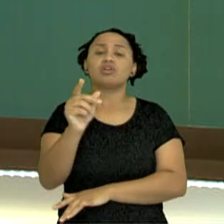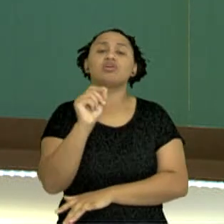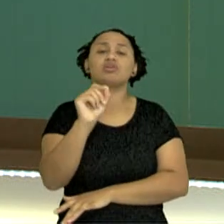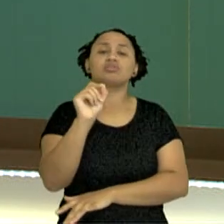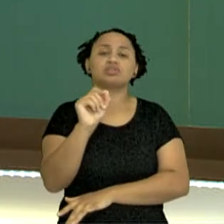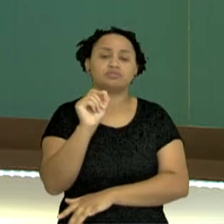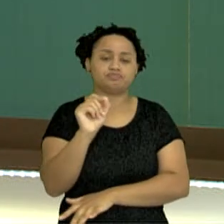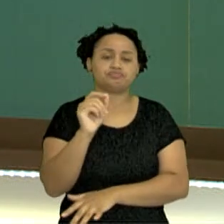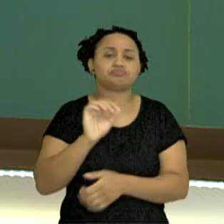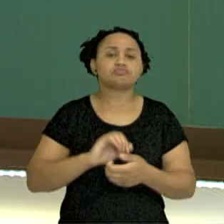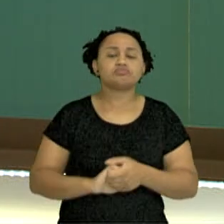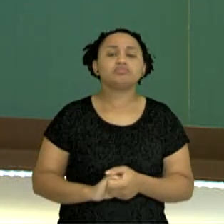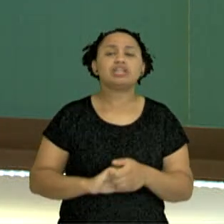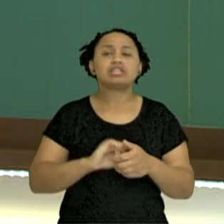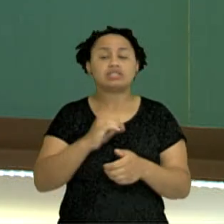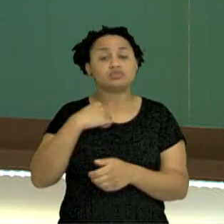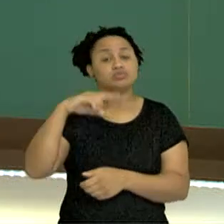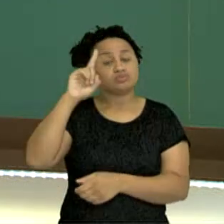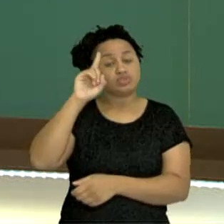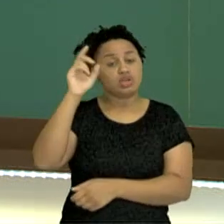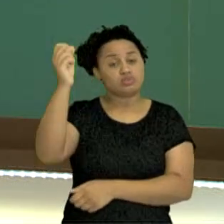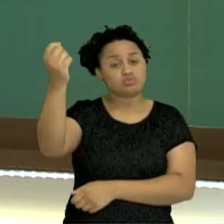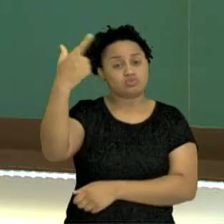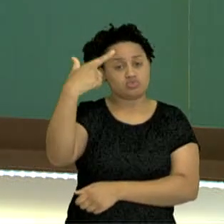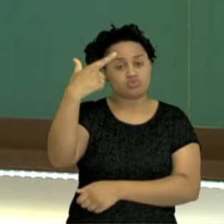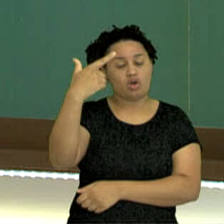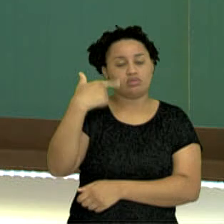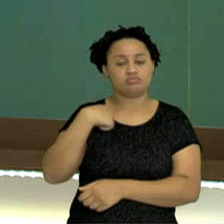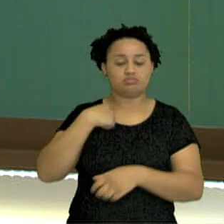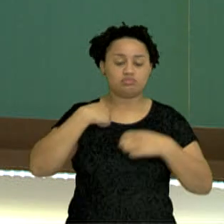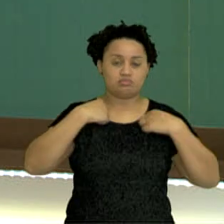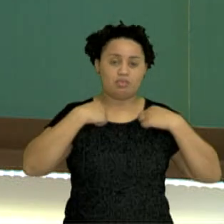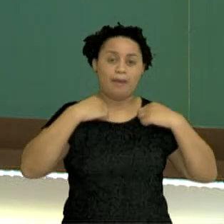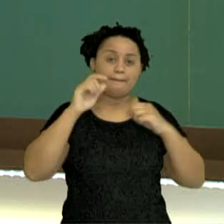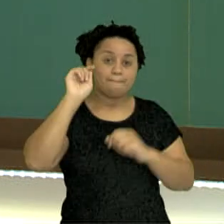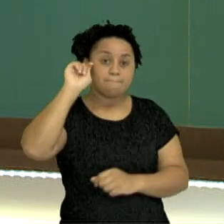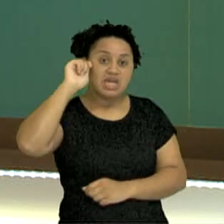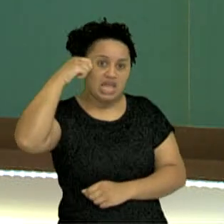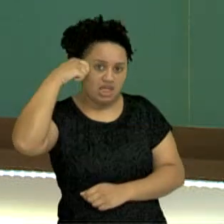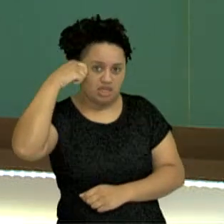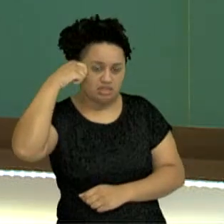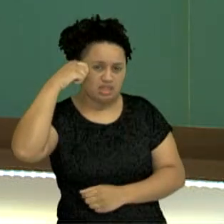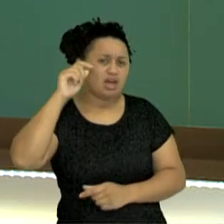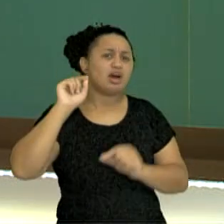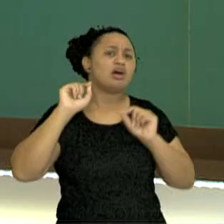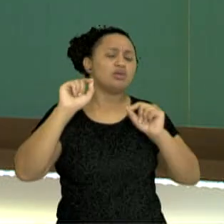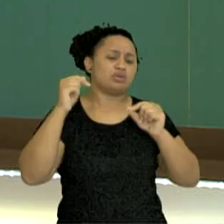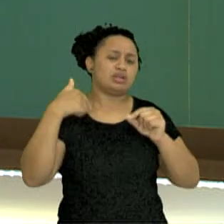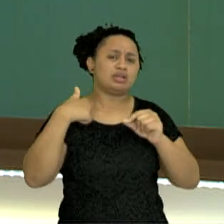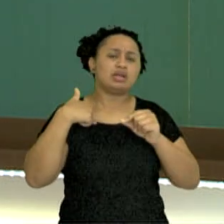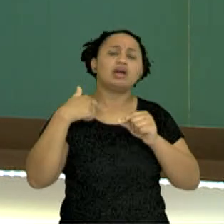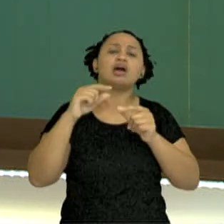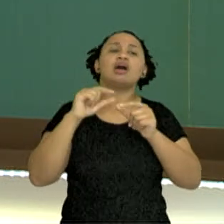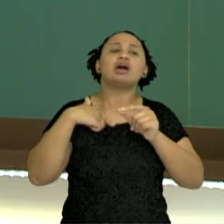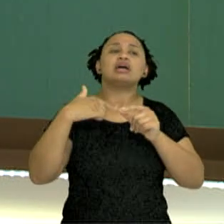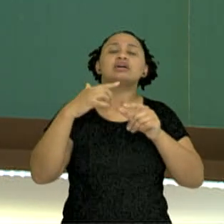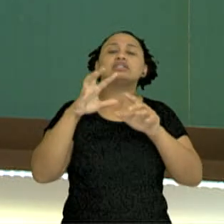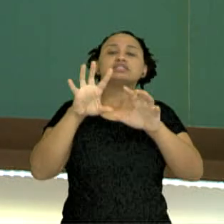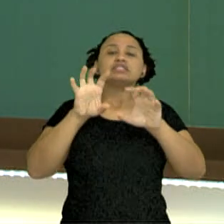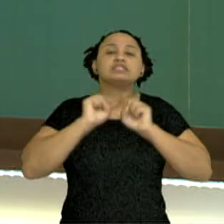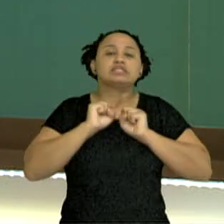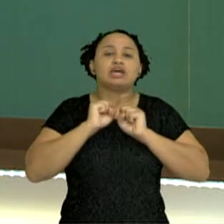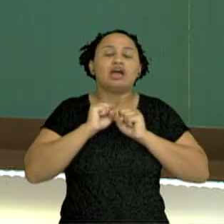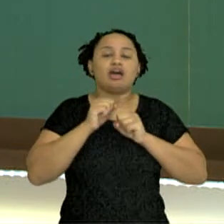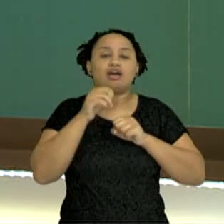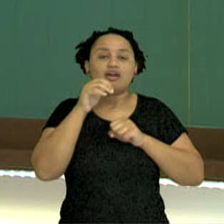fato de você, em um dia de sol, sair com uma blusa preta, faz com que a blusa preta ela venha a reter mais